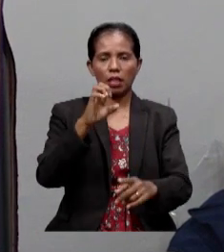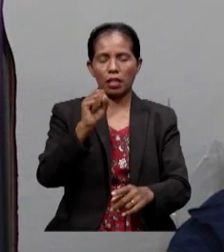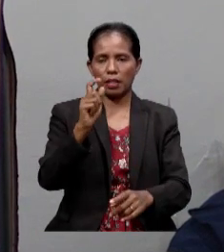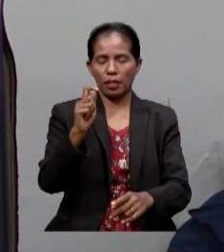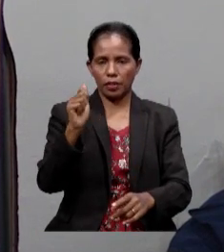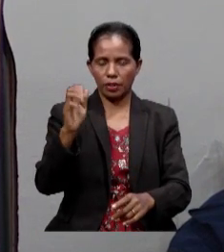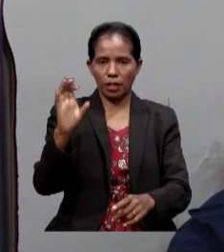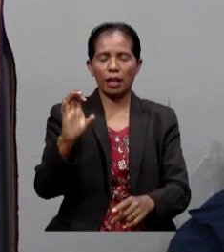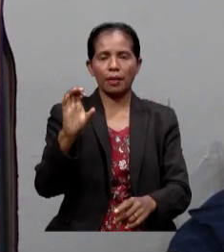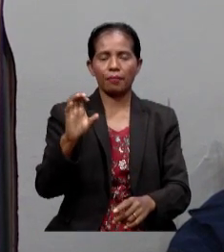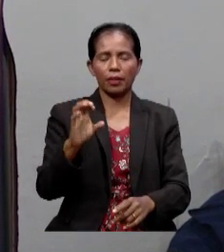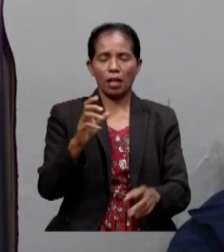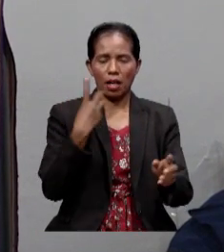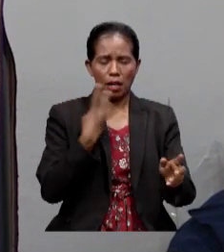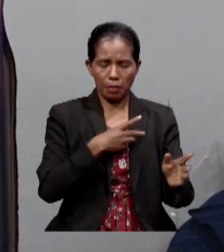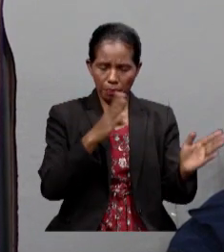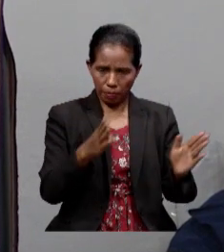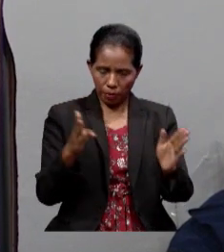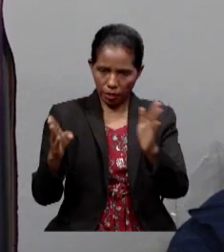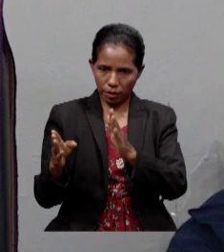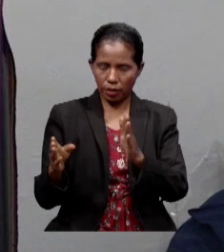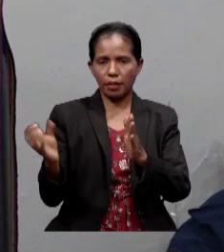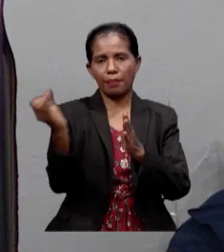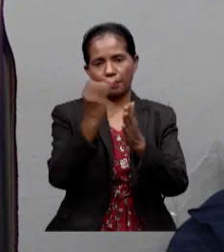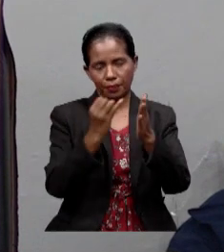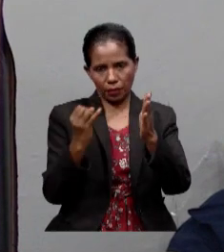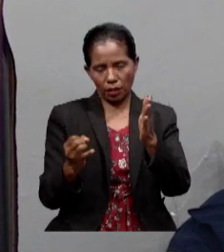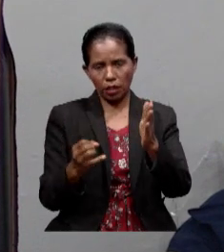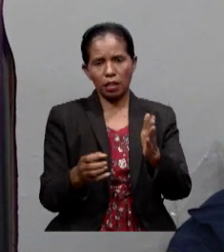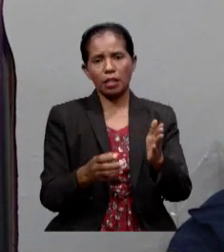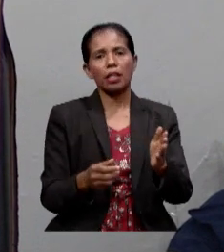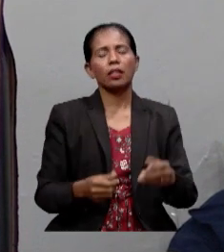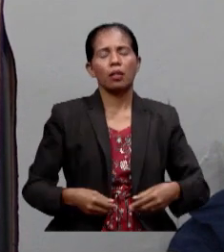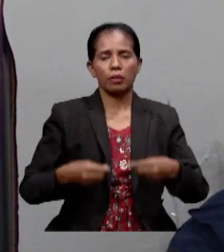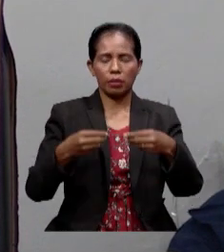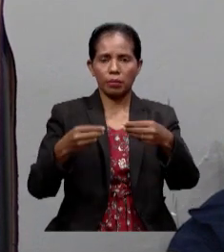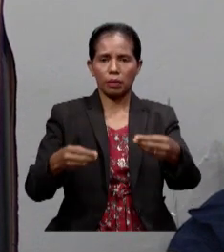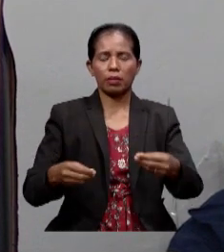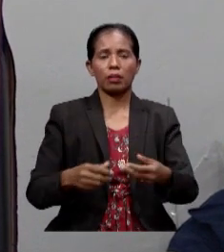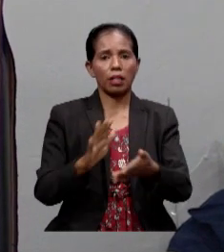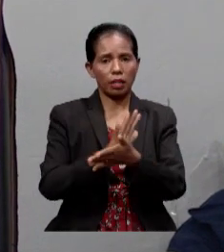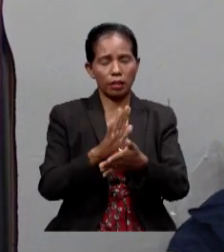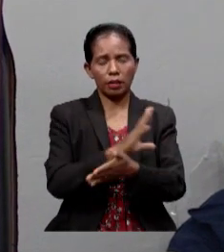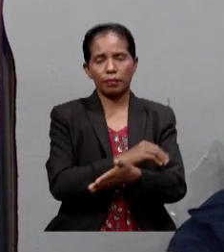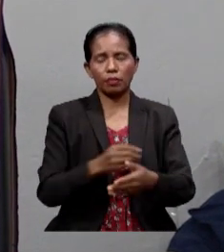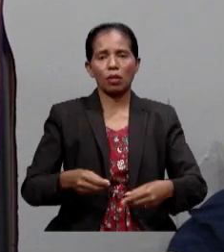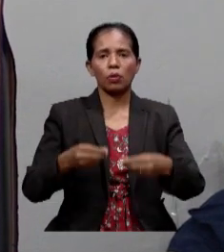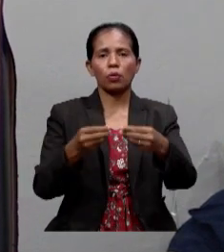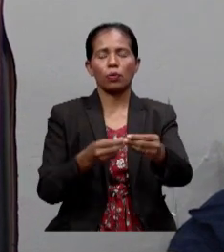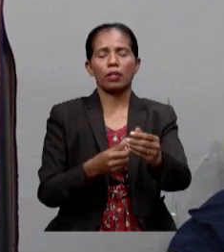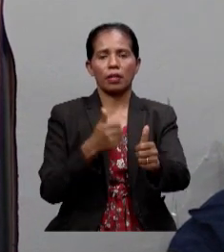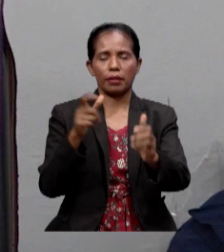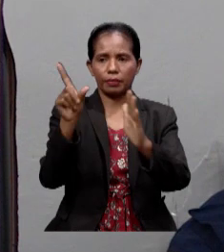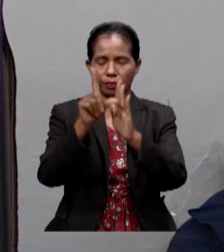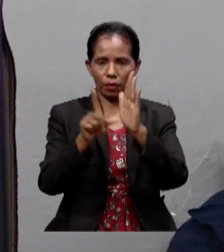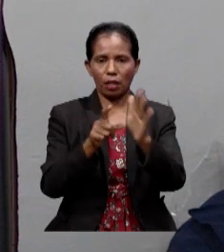minha modelo e modelo né pronto rende elementos ira na bem maca exige tu lei